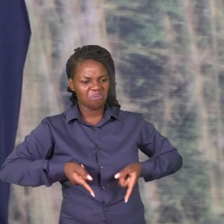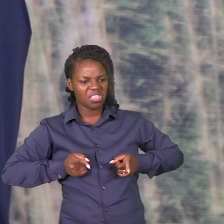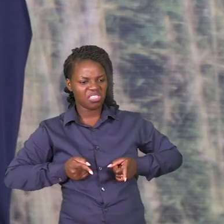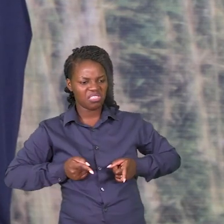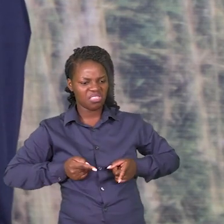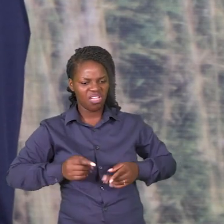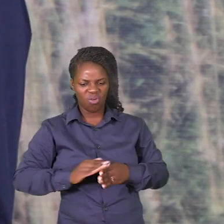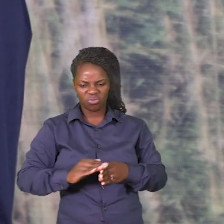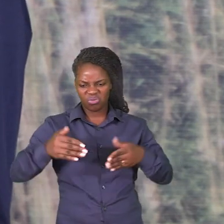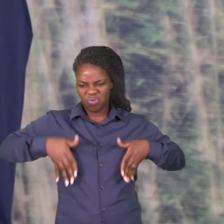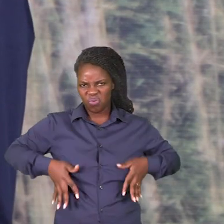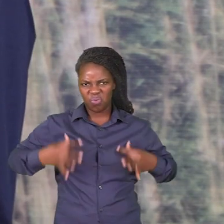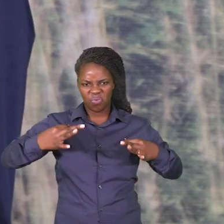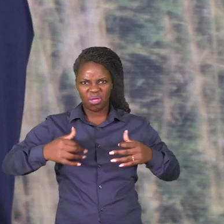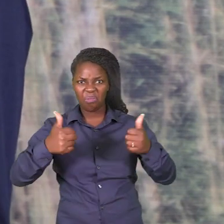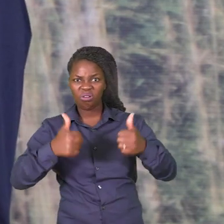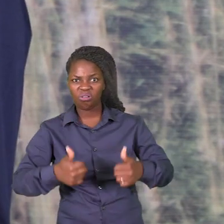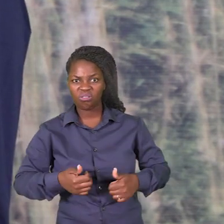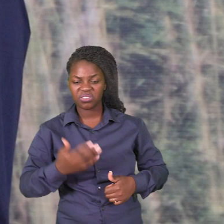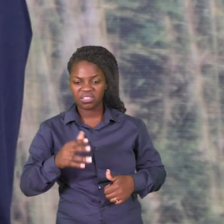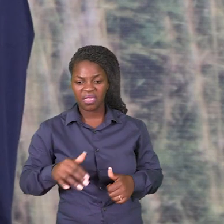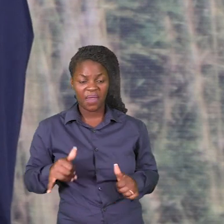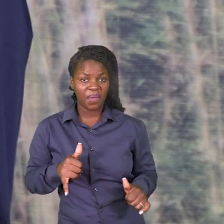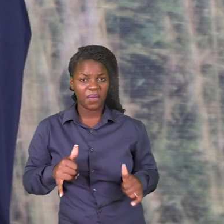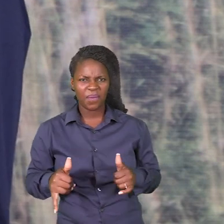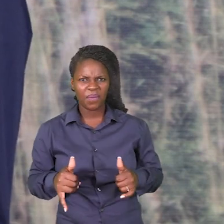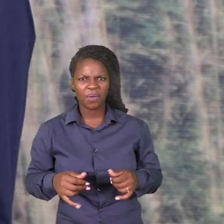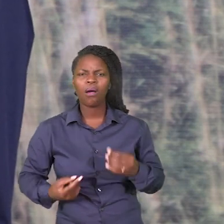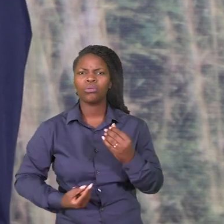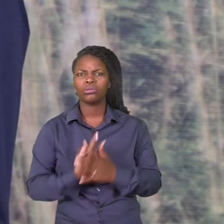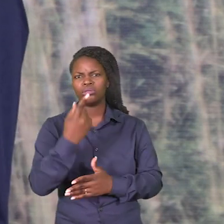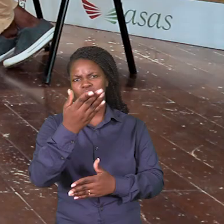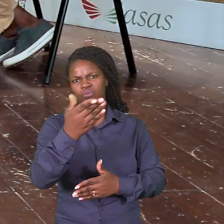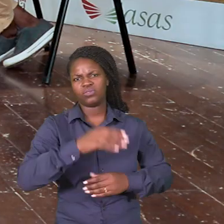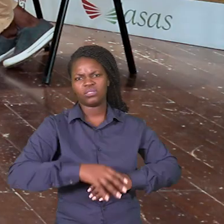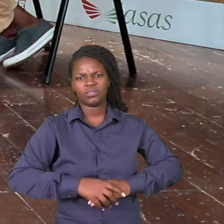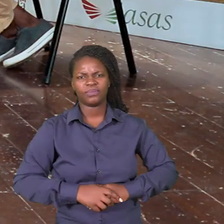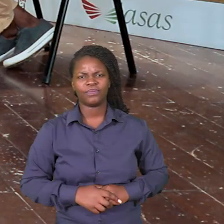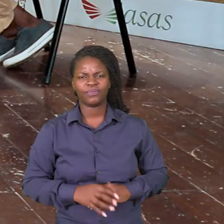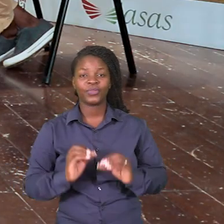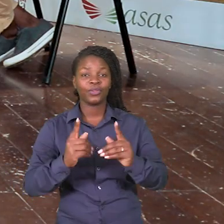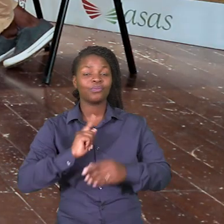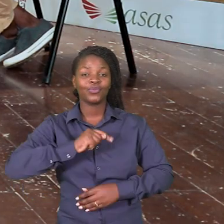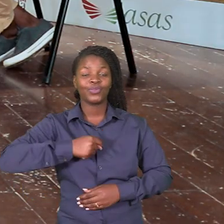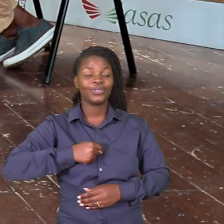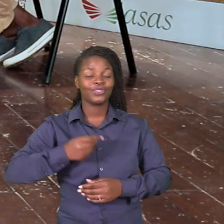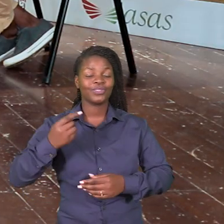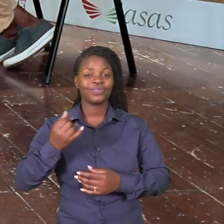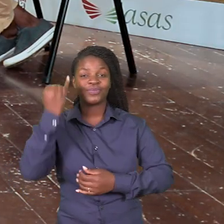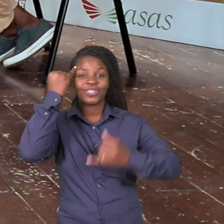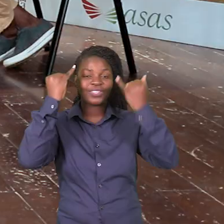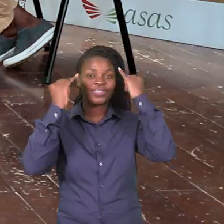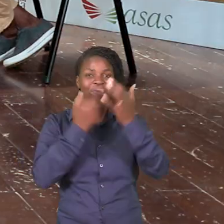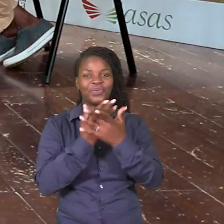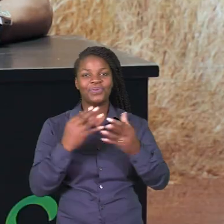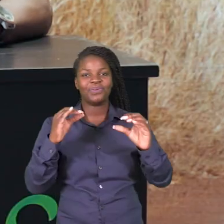menina Você vestiu isso é algo bom a forma como tu andas tu não provocaste exato Ah quando a nós